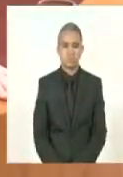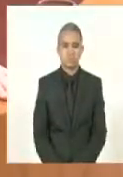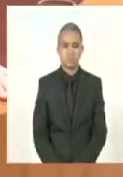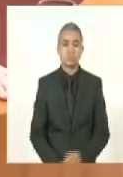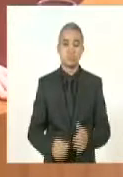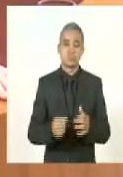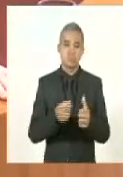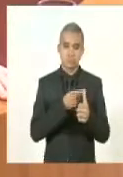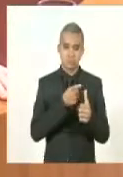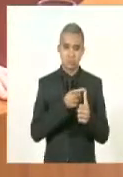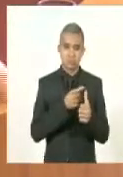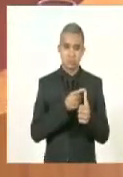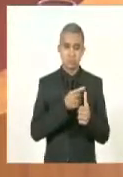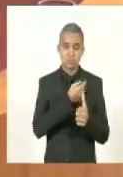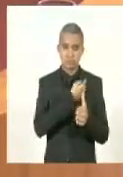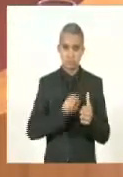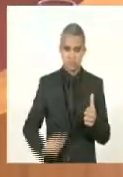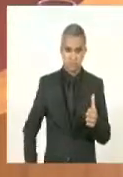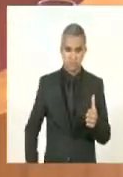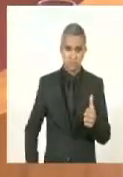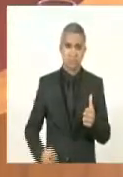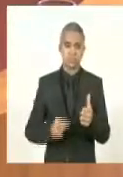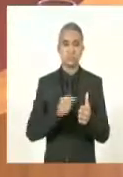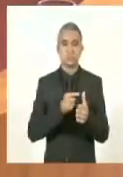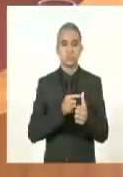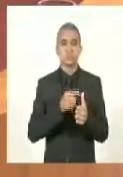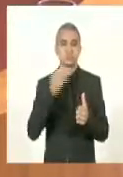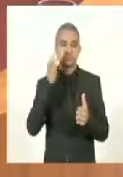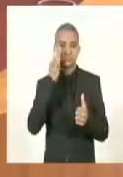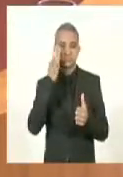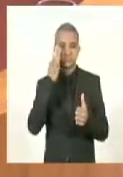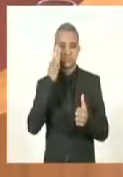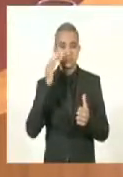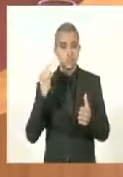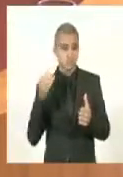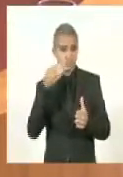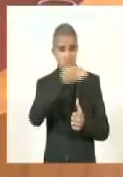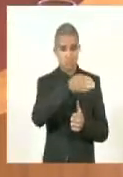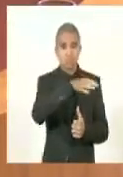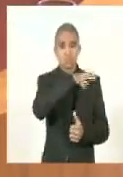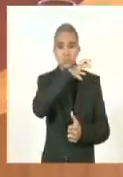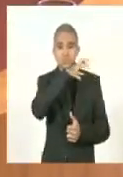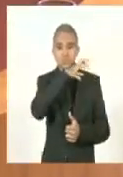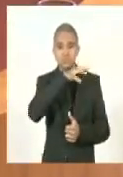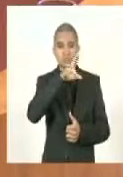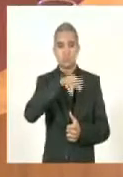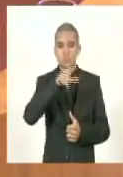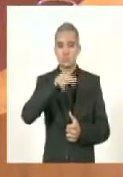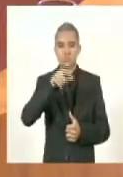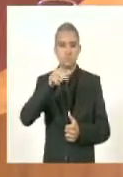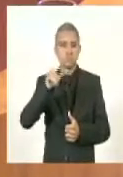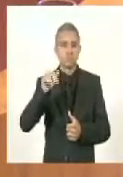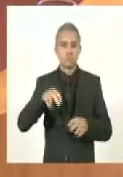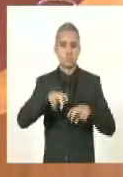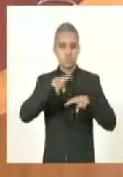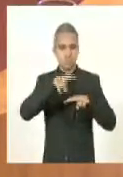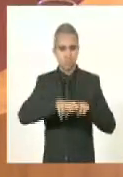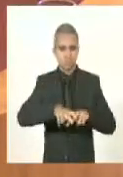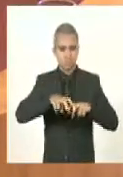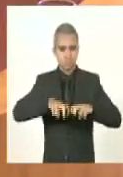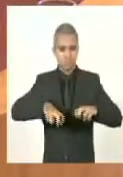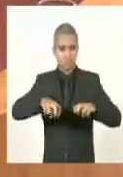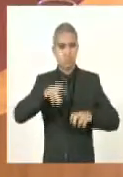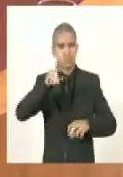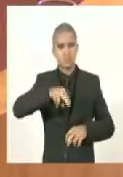lugar, o governador não esteve junto a Alumar. Não esteve junto a Alumar. Nunca sentou com a Alumar e nunca sentou com ninguém.